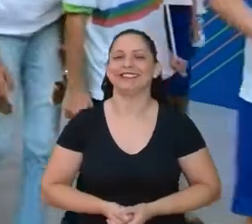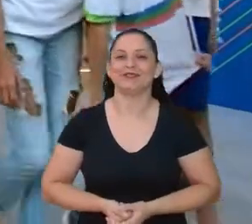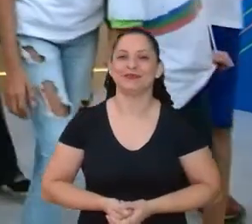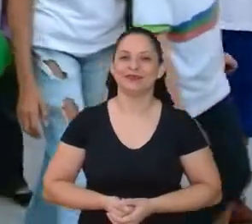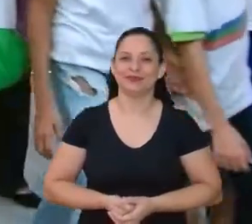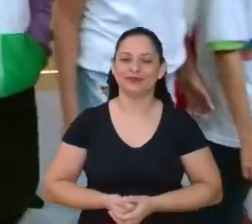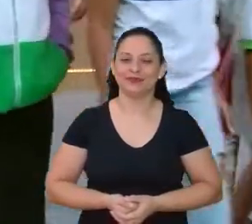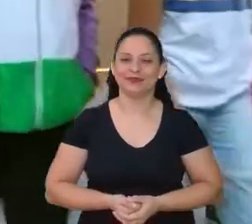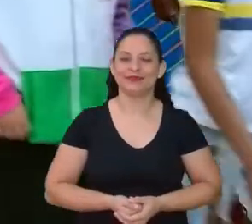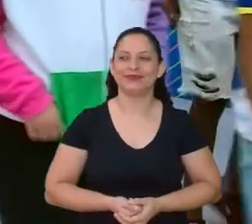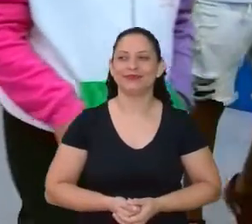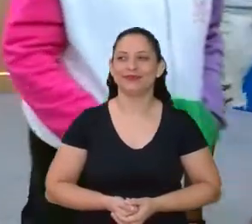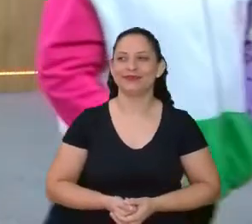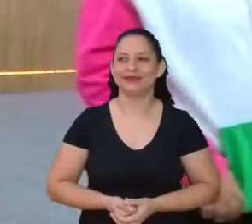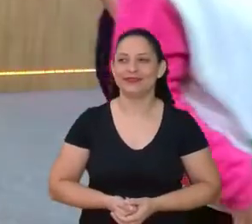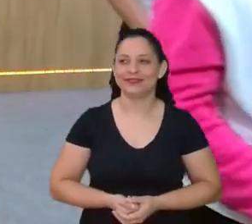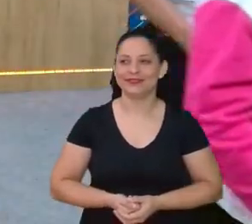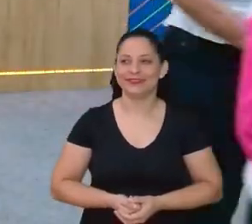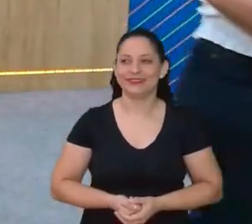que fofos. gente.